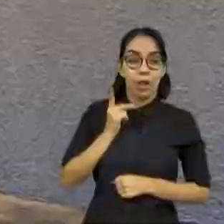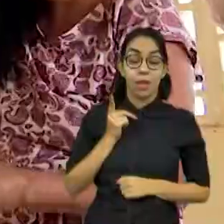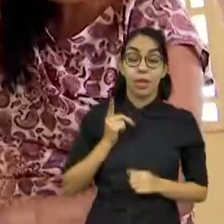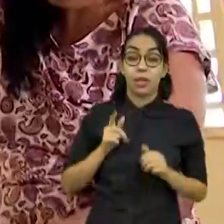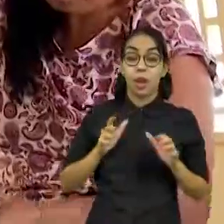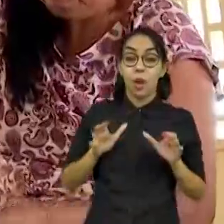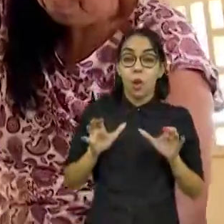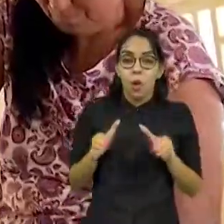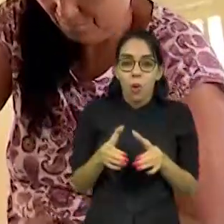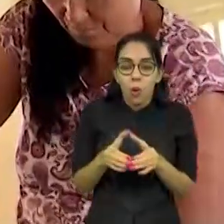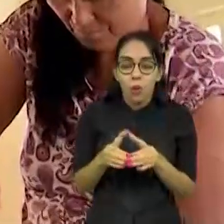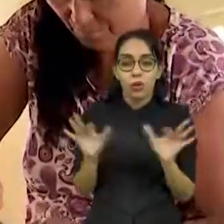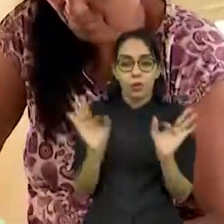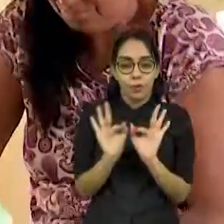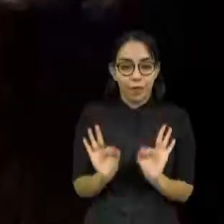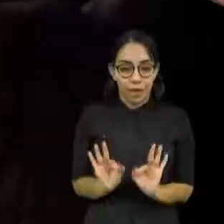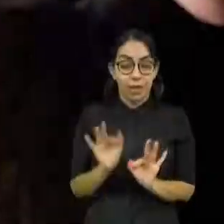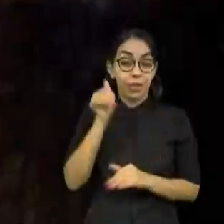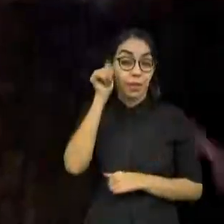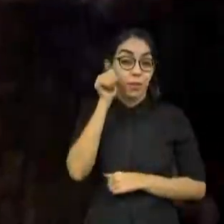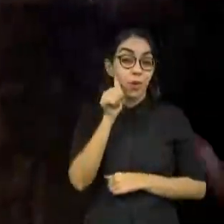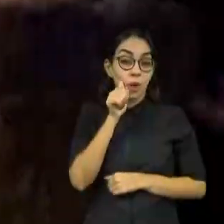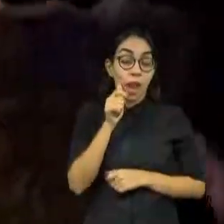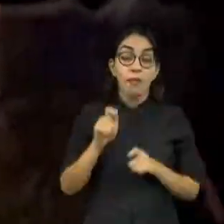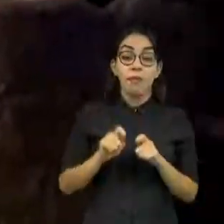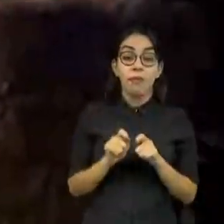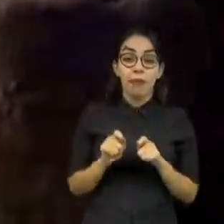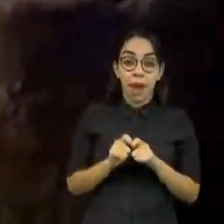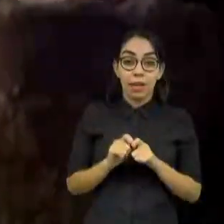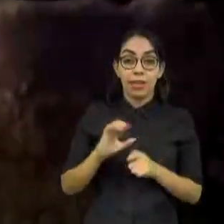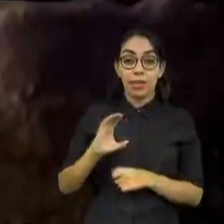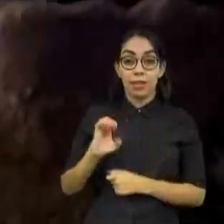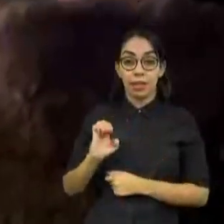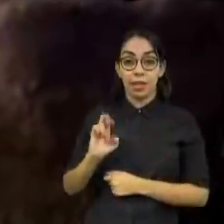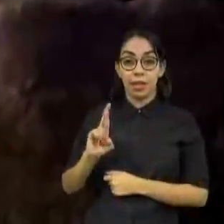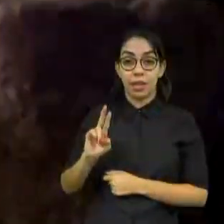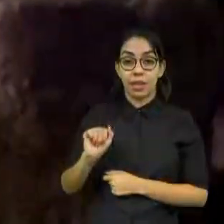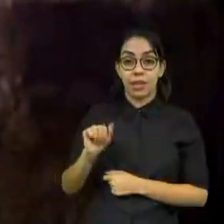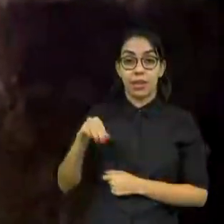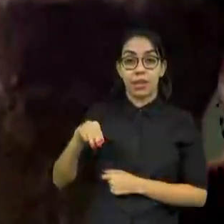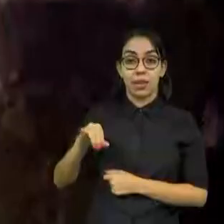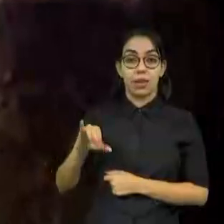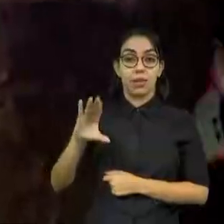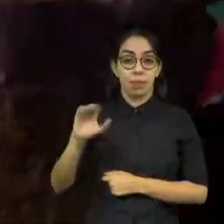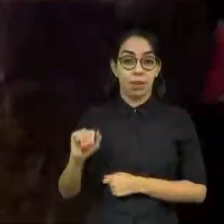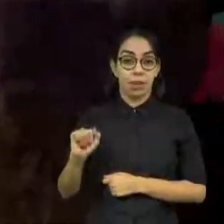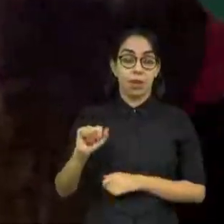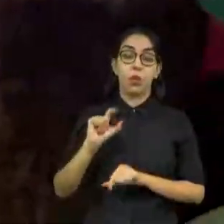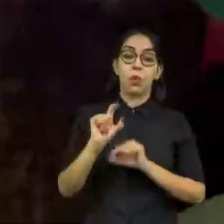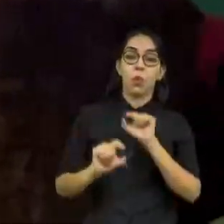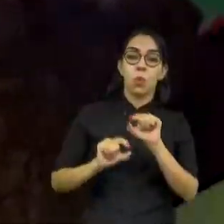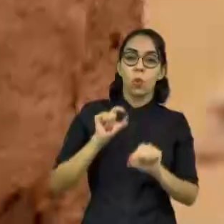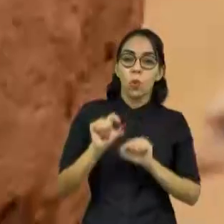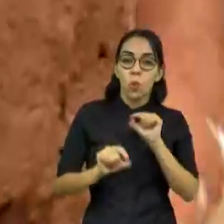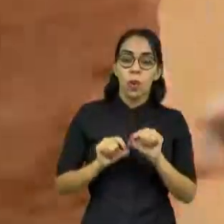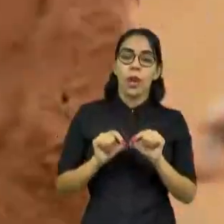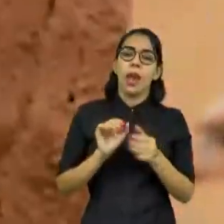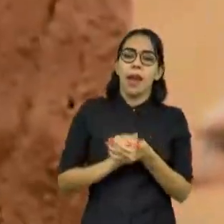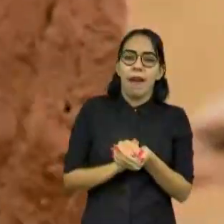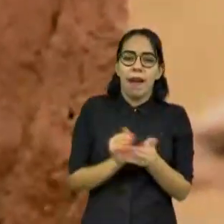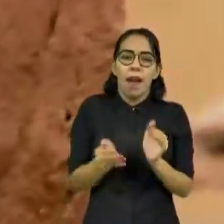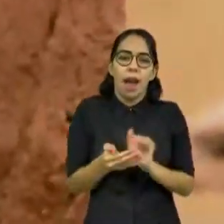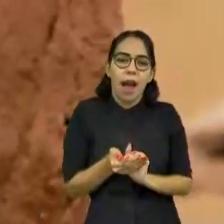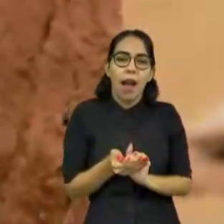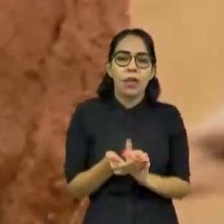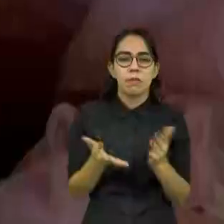Alegria, as mulheres fabricam cerâmicas. As mãos talentosas vão